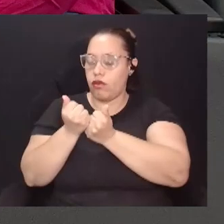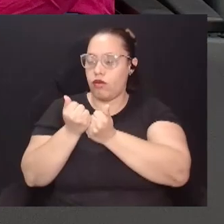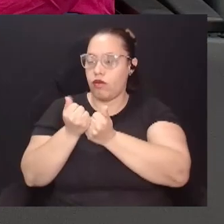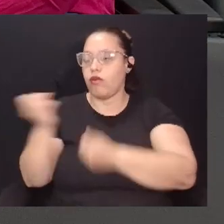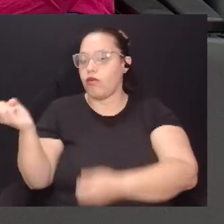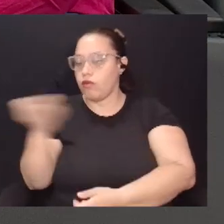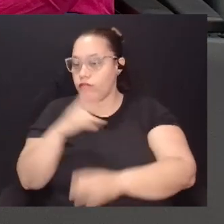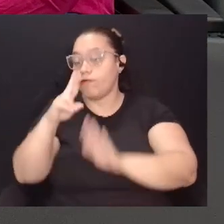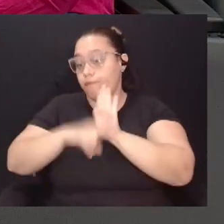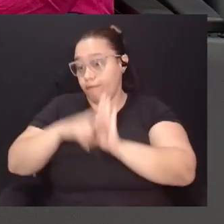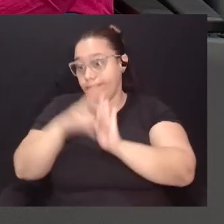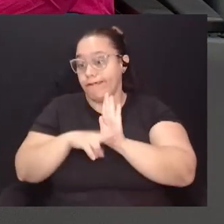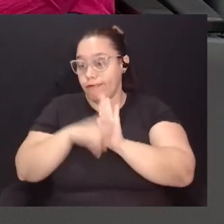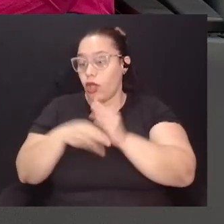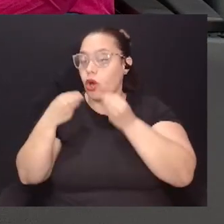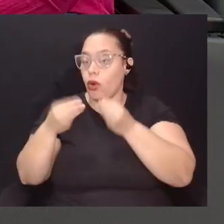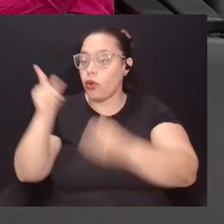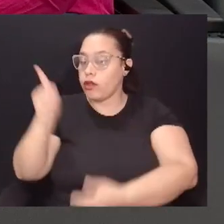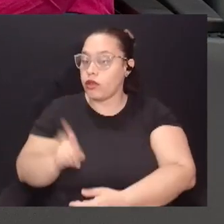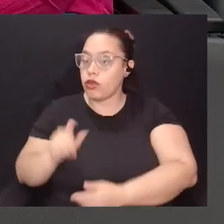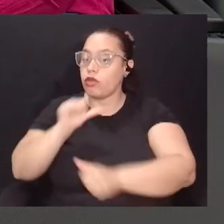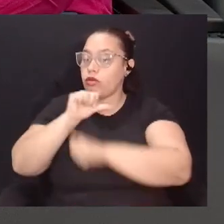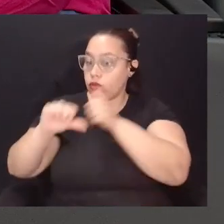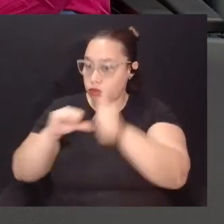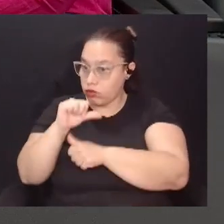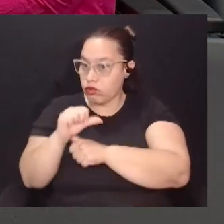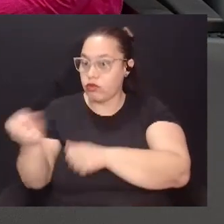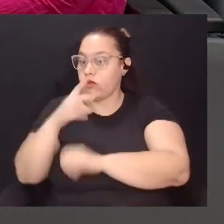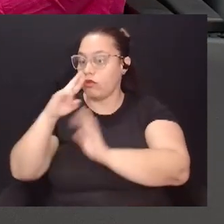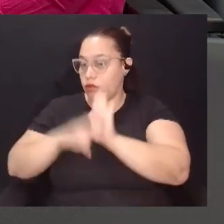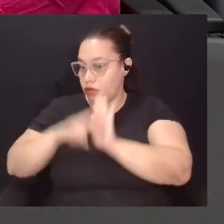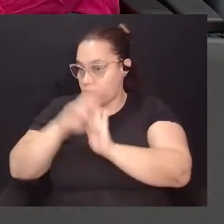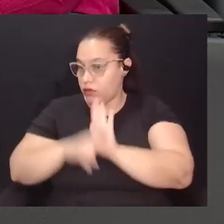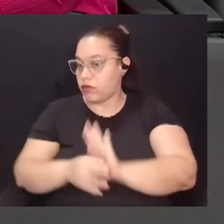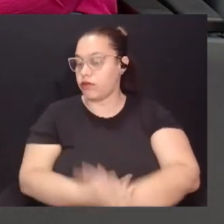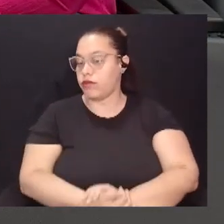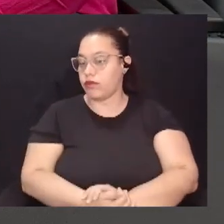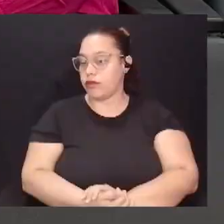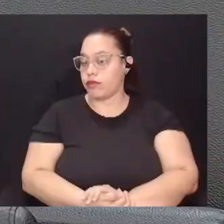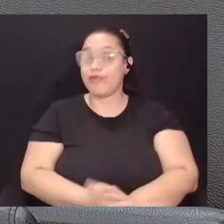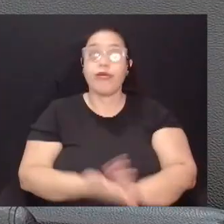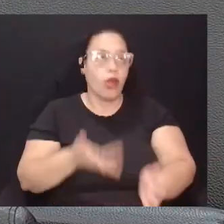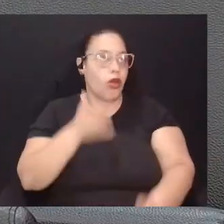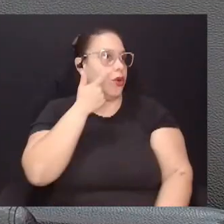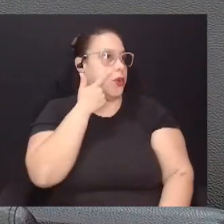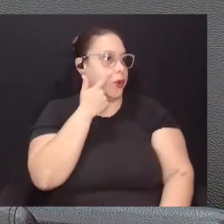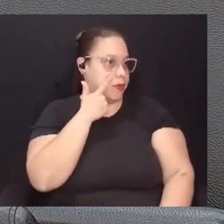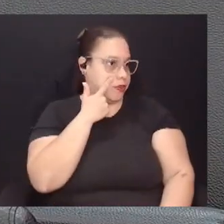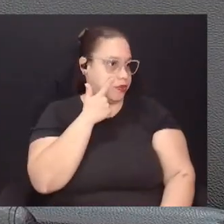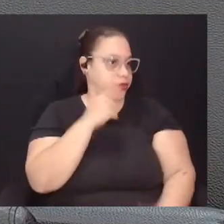apoia essa nova regulamentação aí. Como que é? O que que muda com essa nova regulamentação, vereadora?